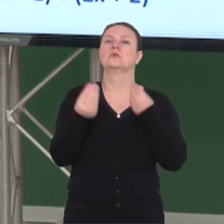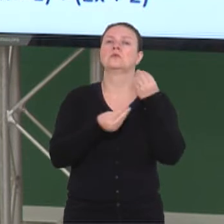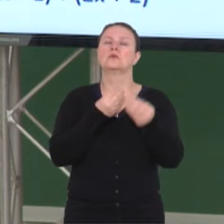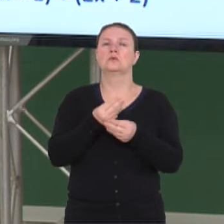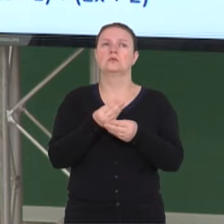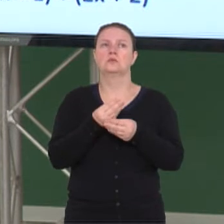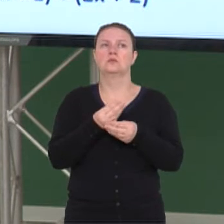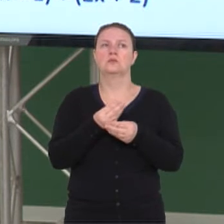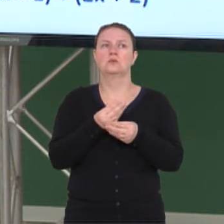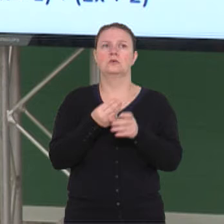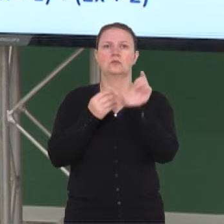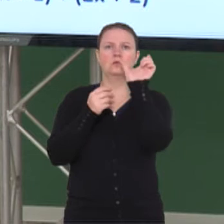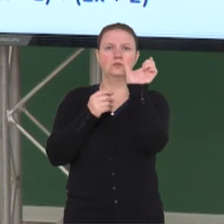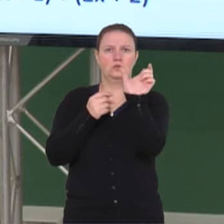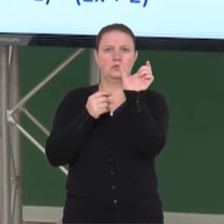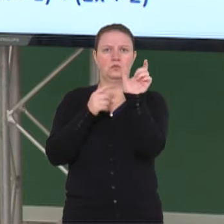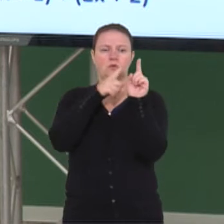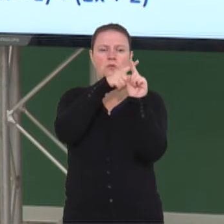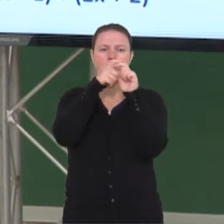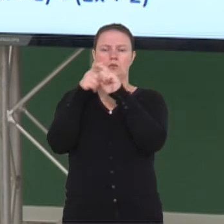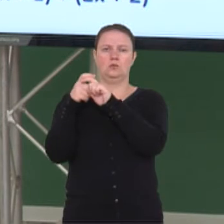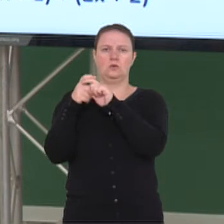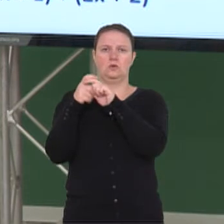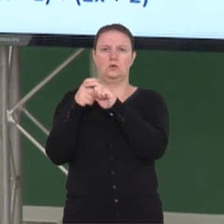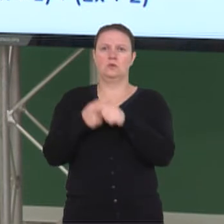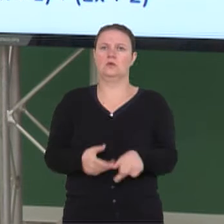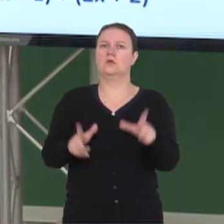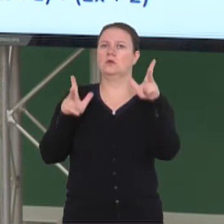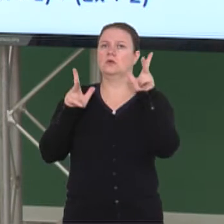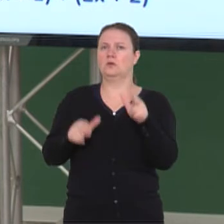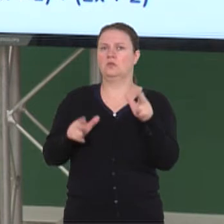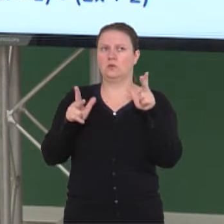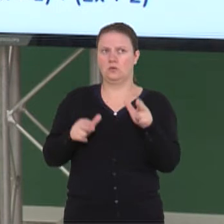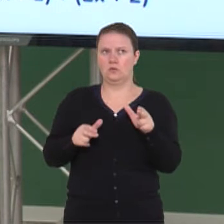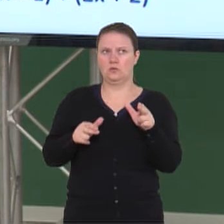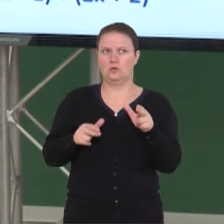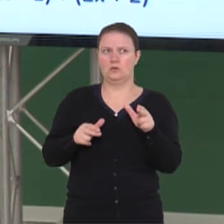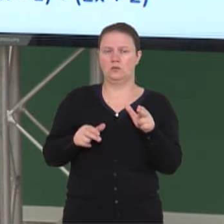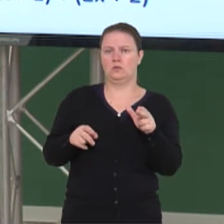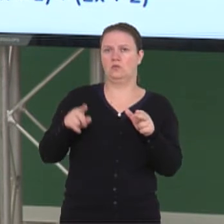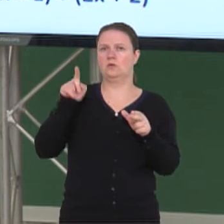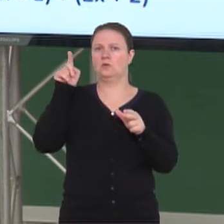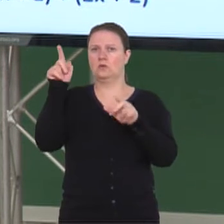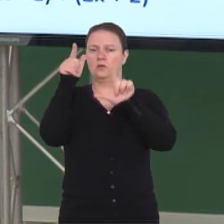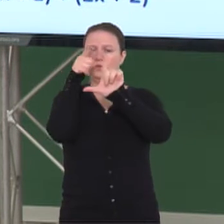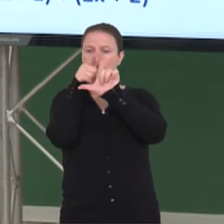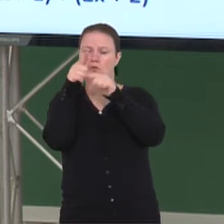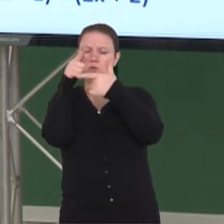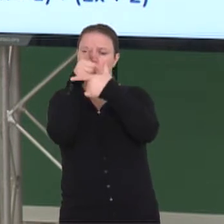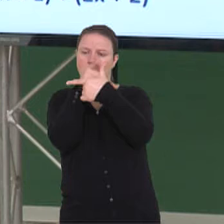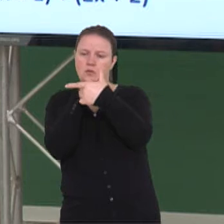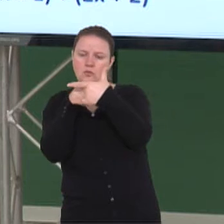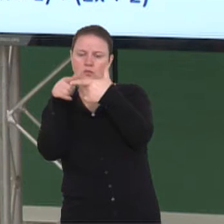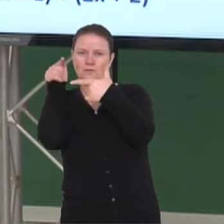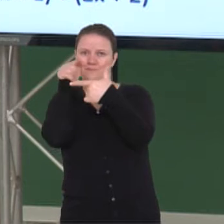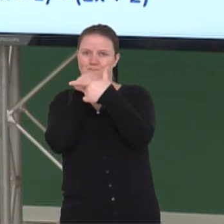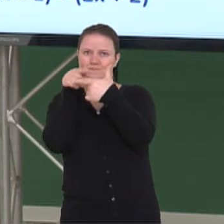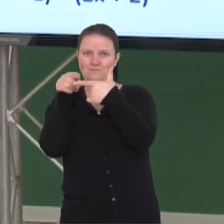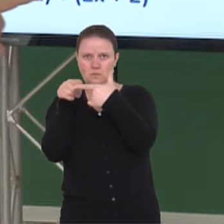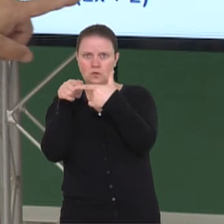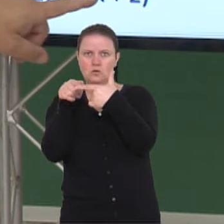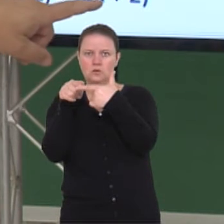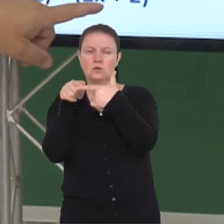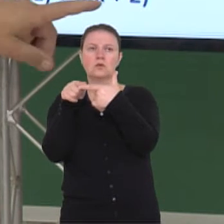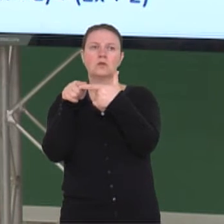polinômio dividendo é igual ao meu divisor vezes o